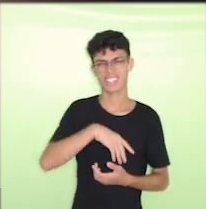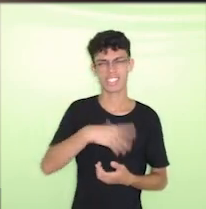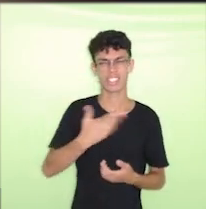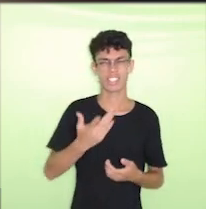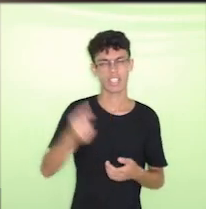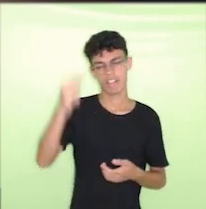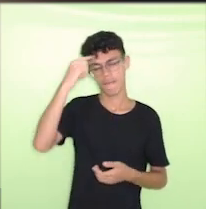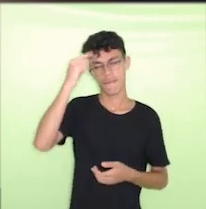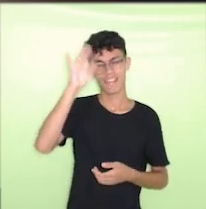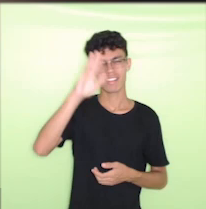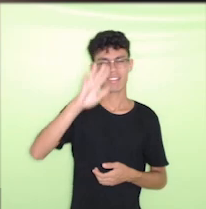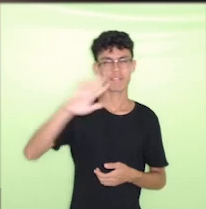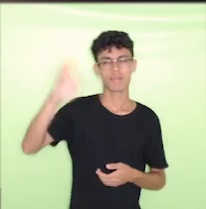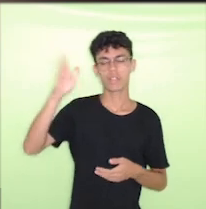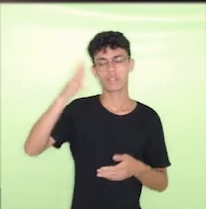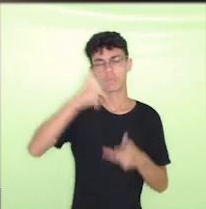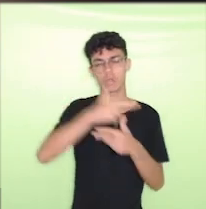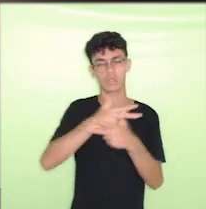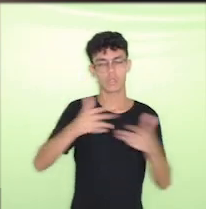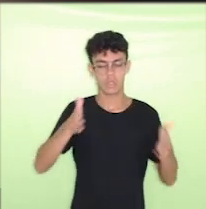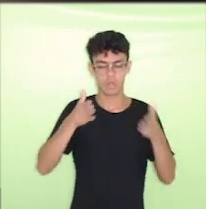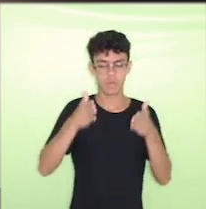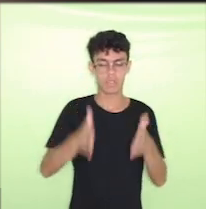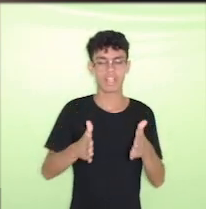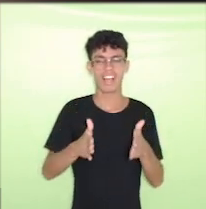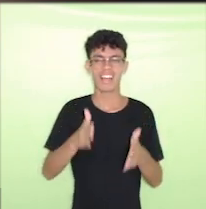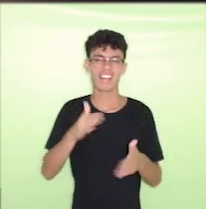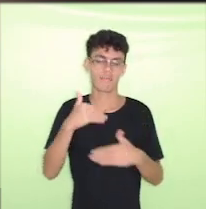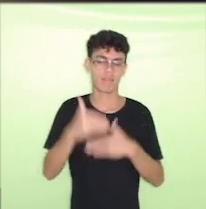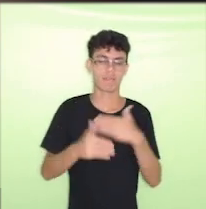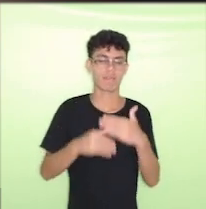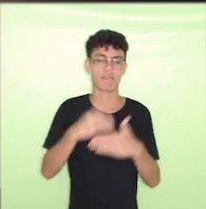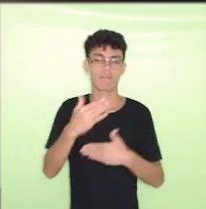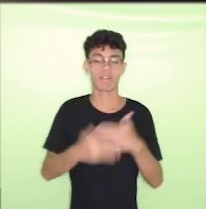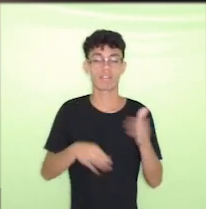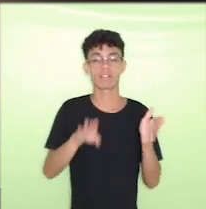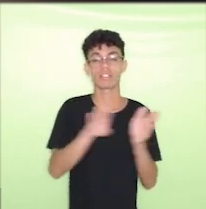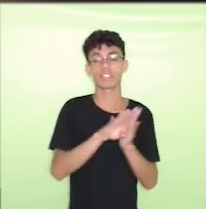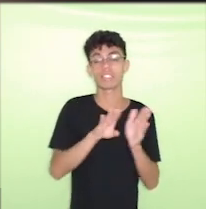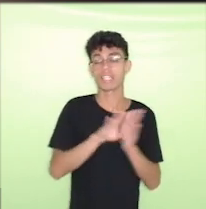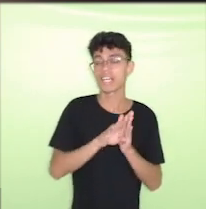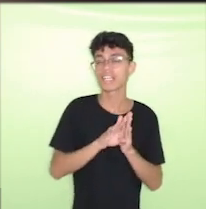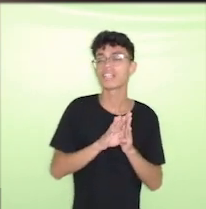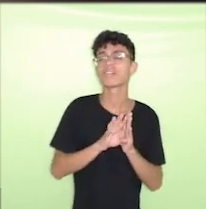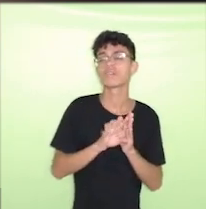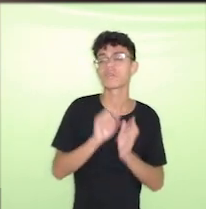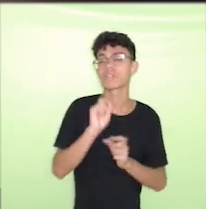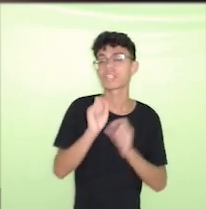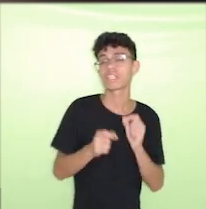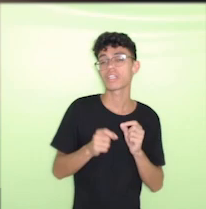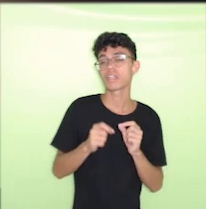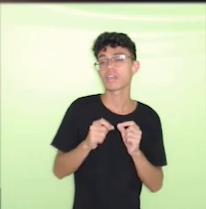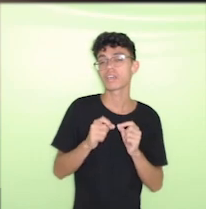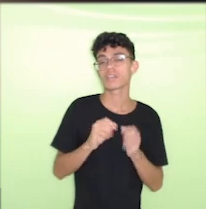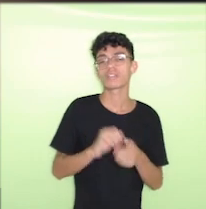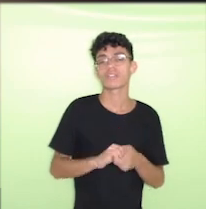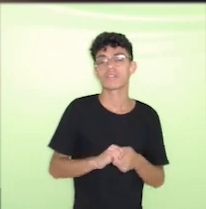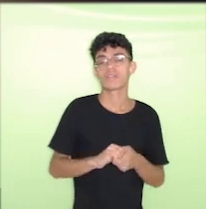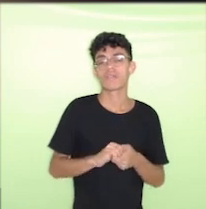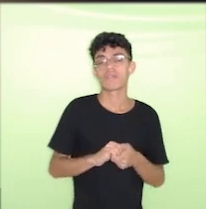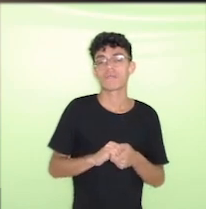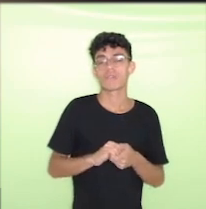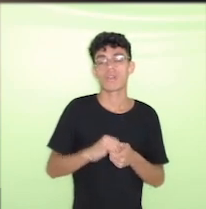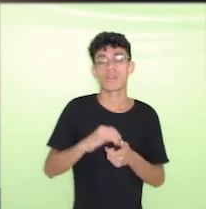Fosforescências do pensamento inapreensível. Bem, pouco a pouco chegaremos à precisão. E oferecendo certas